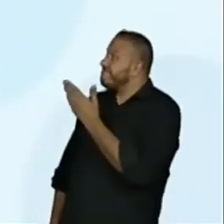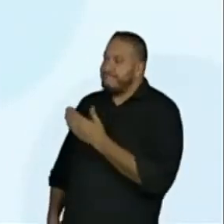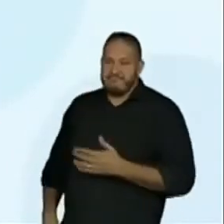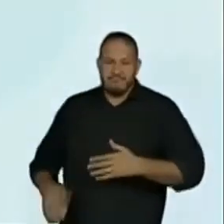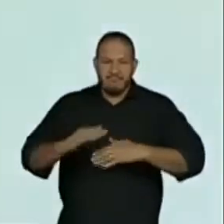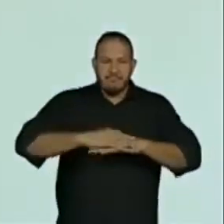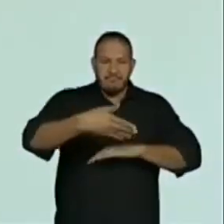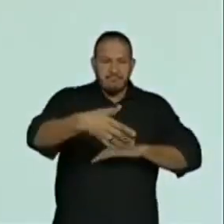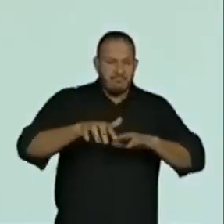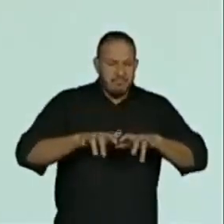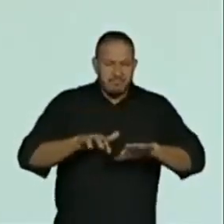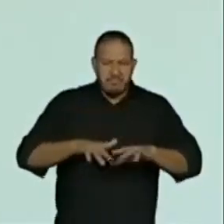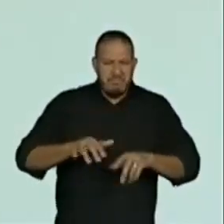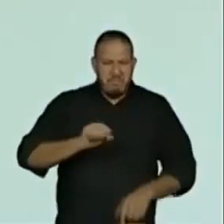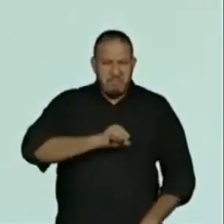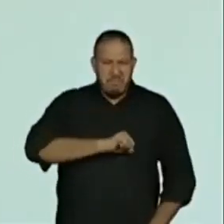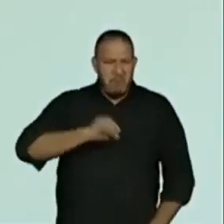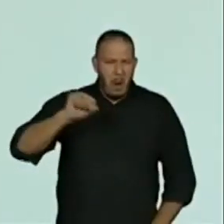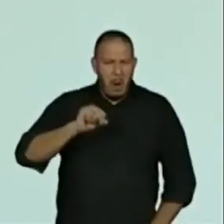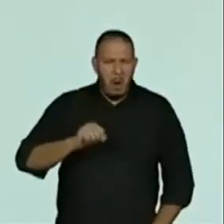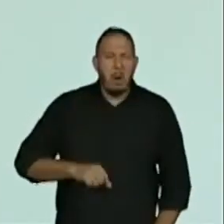Notebook última geração,